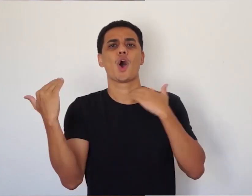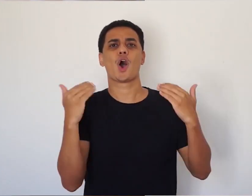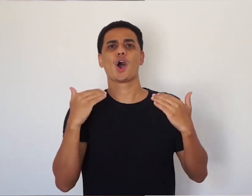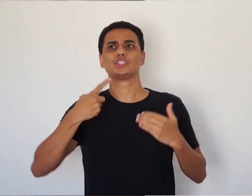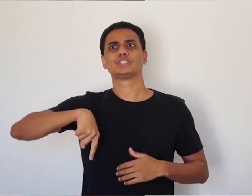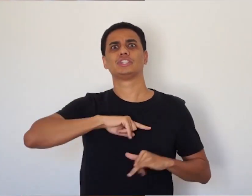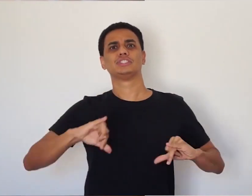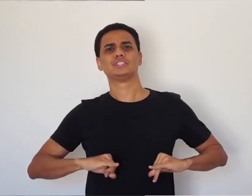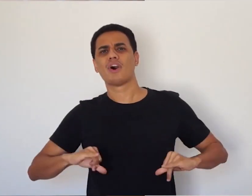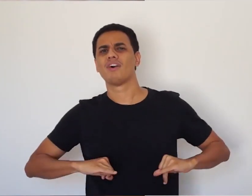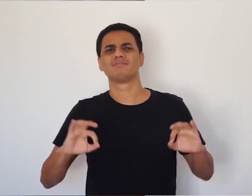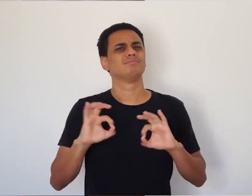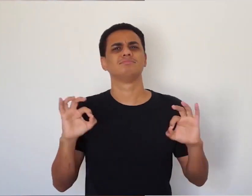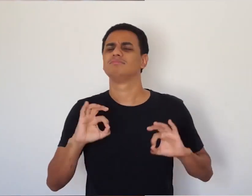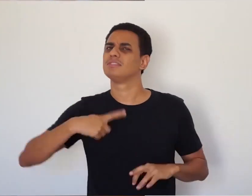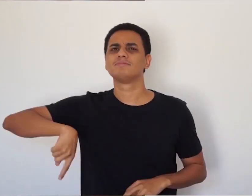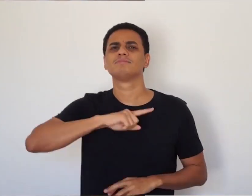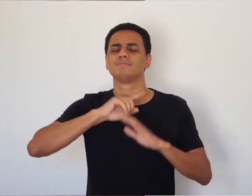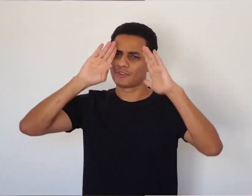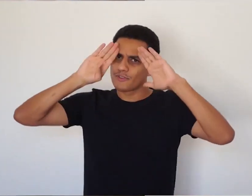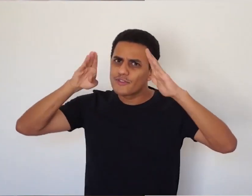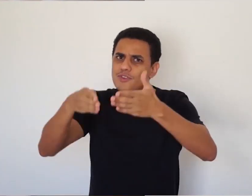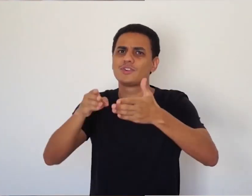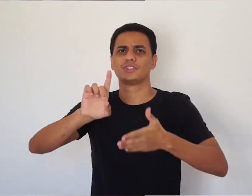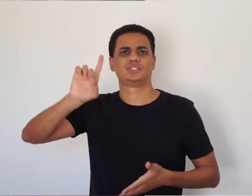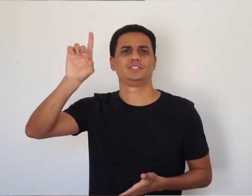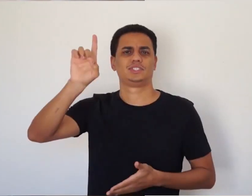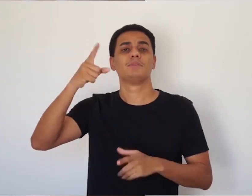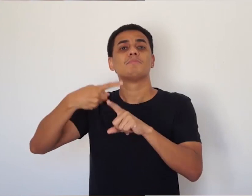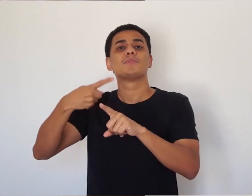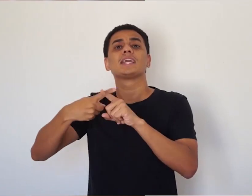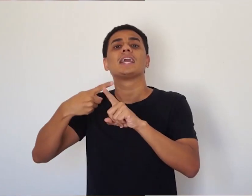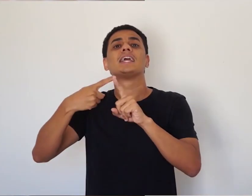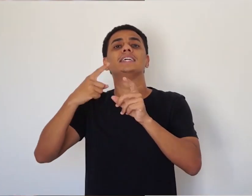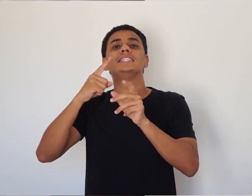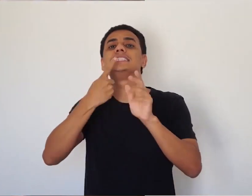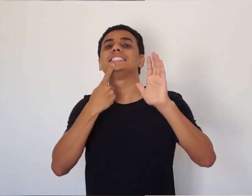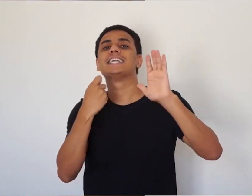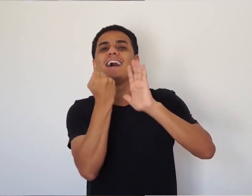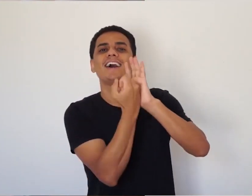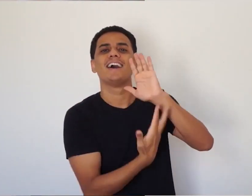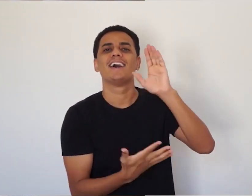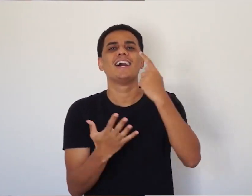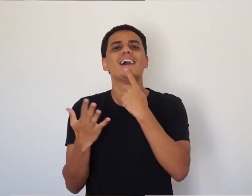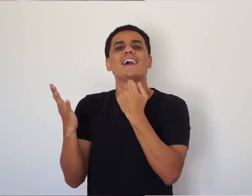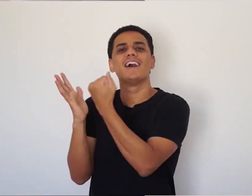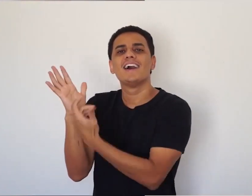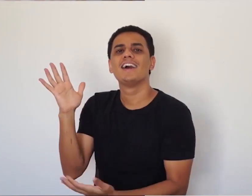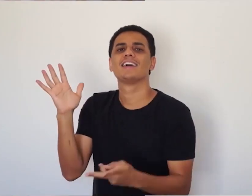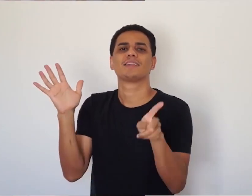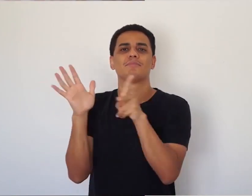por isso essa morte não me alcança mais, não alcança você mais, porque você foi lavado pelo sangue do